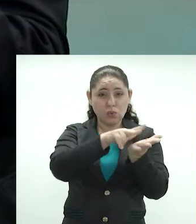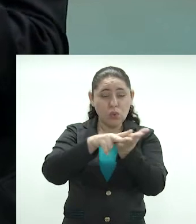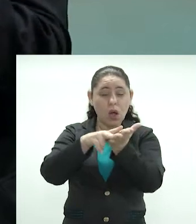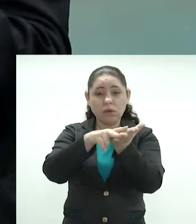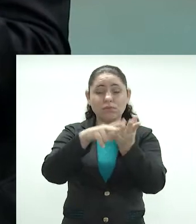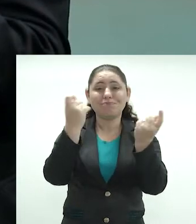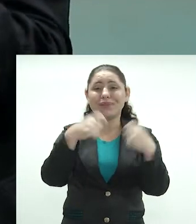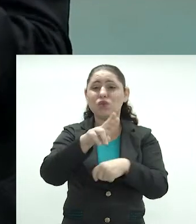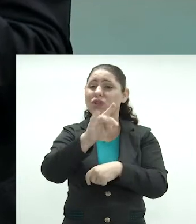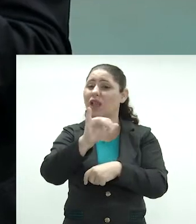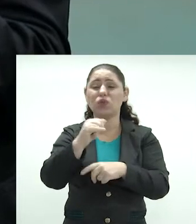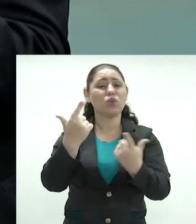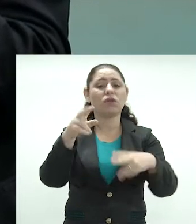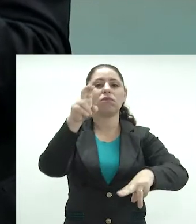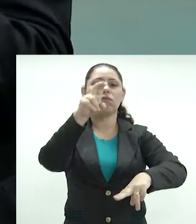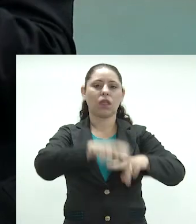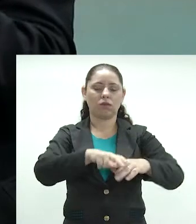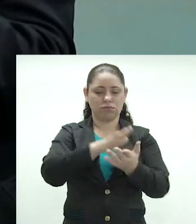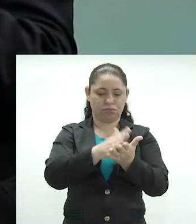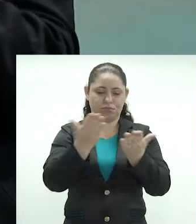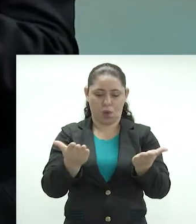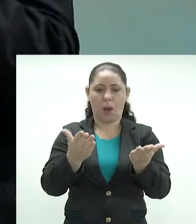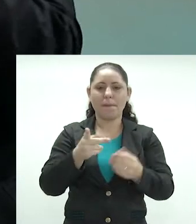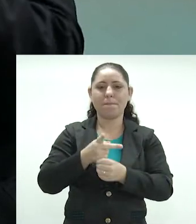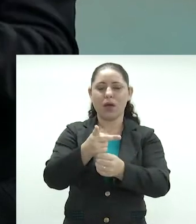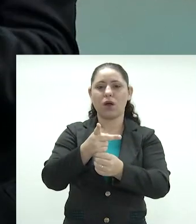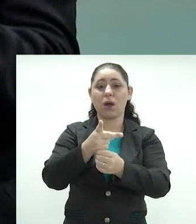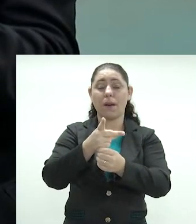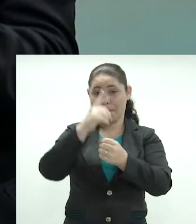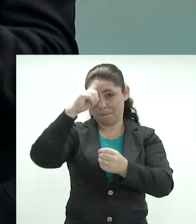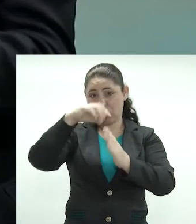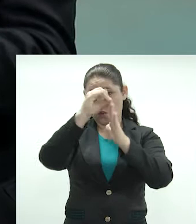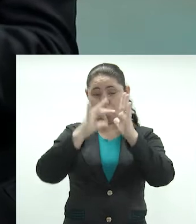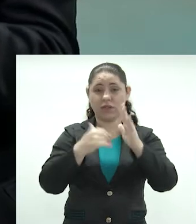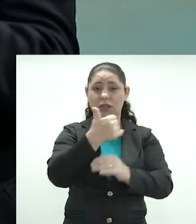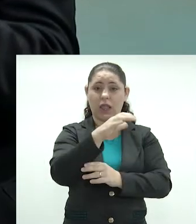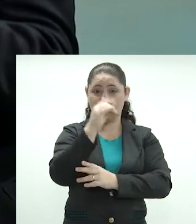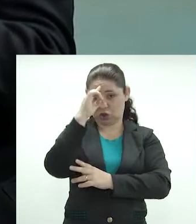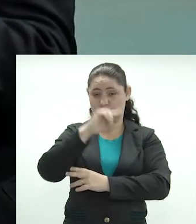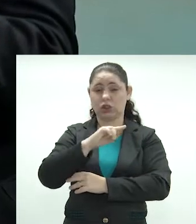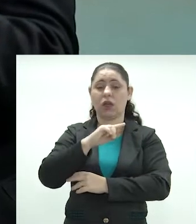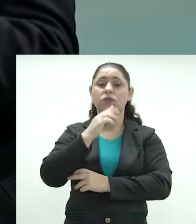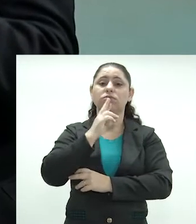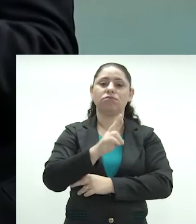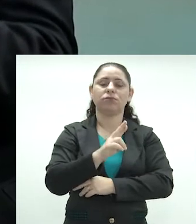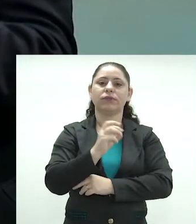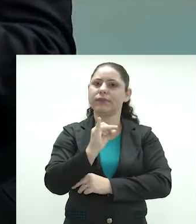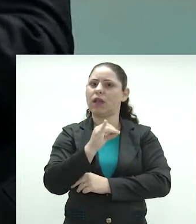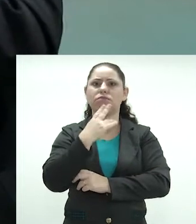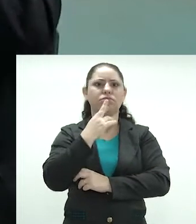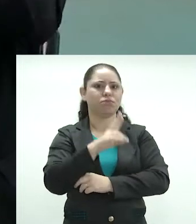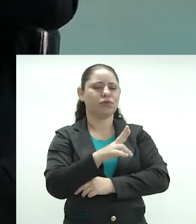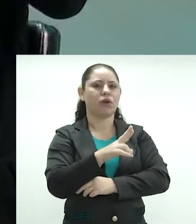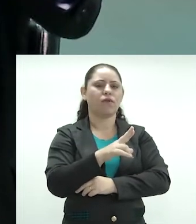leitos de UTI agora, nesse instante. Não tem como eu sentar, abrir um inquérito civil, o promotor, mandar um ofício para daqui 10 dias dar uma